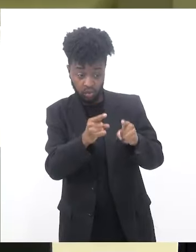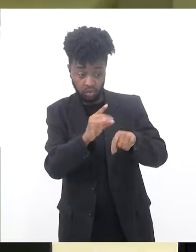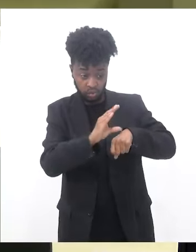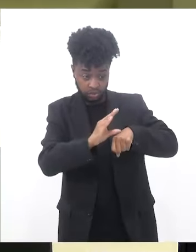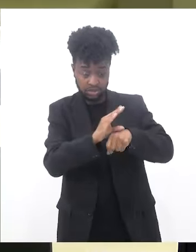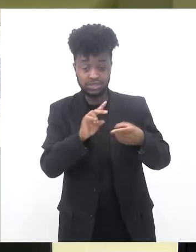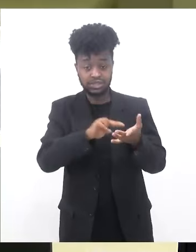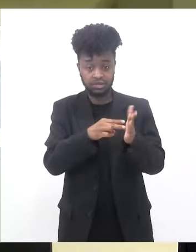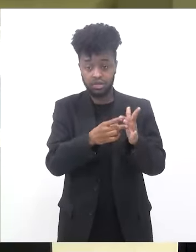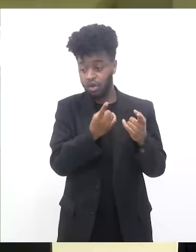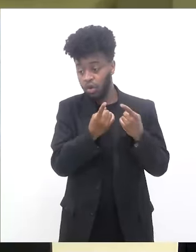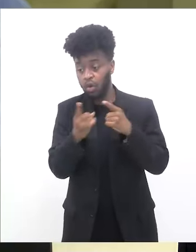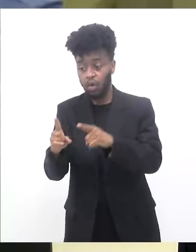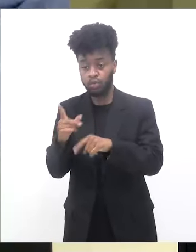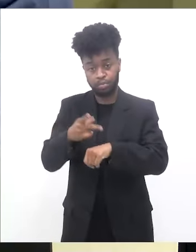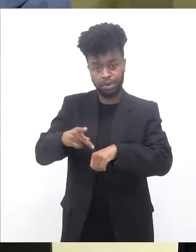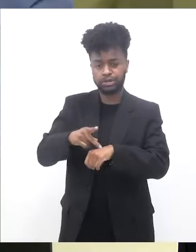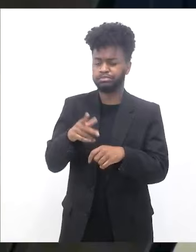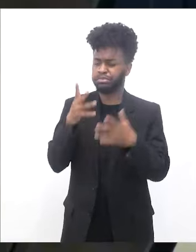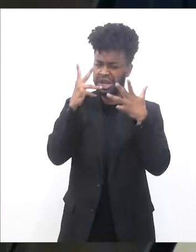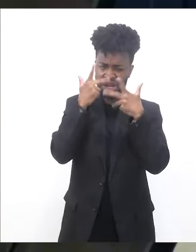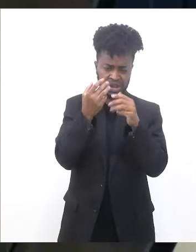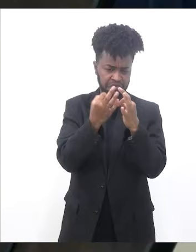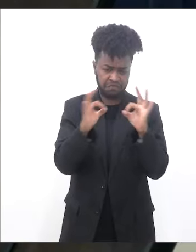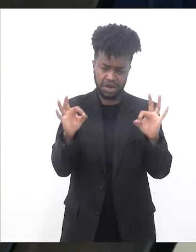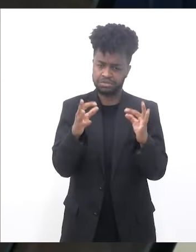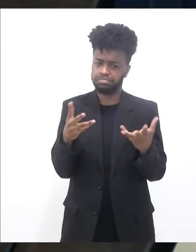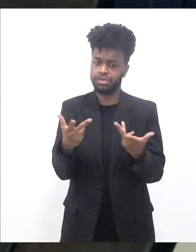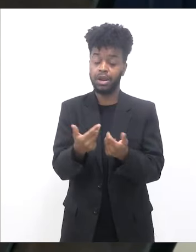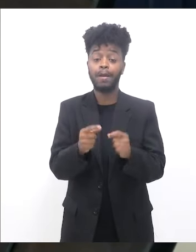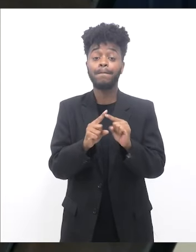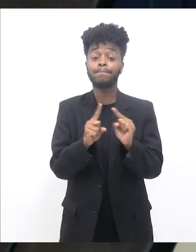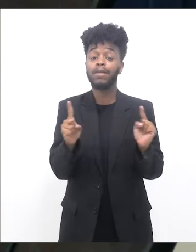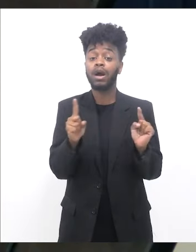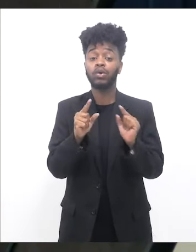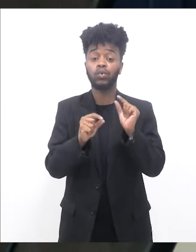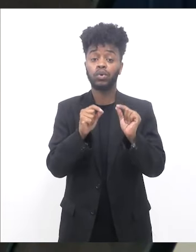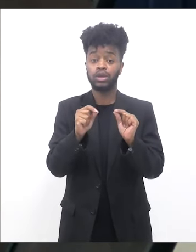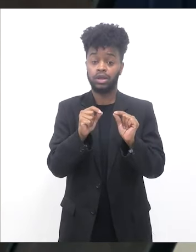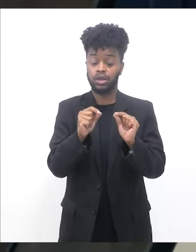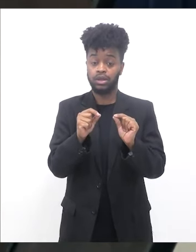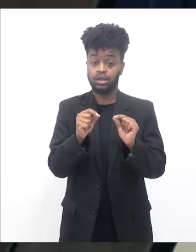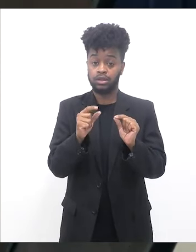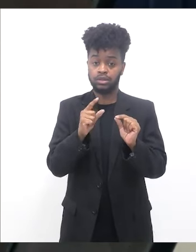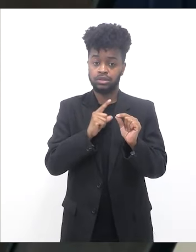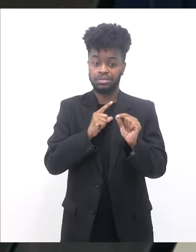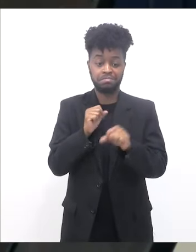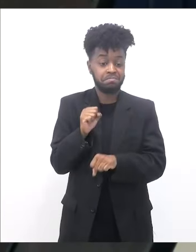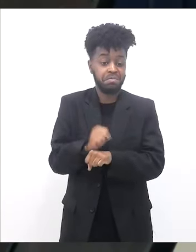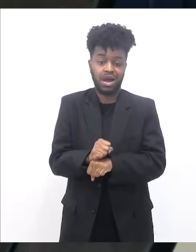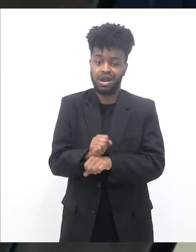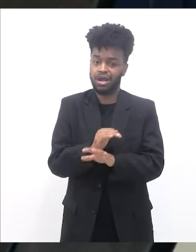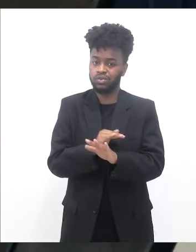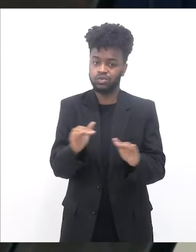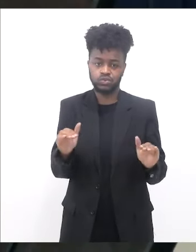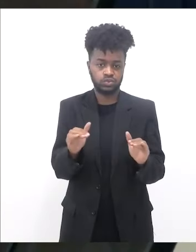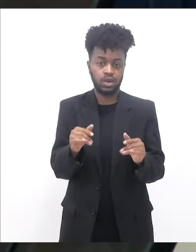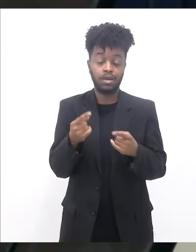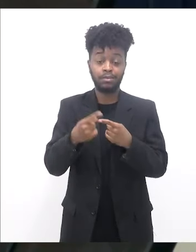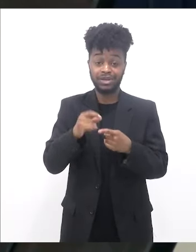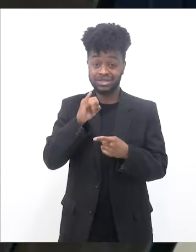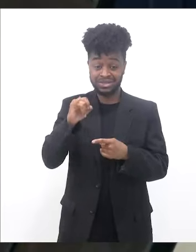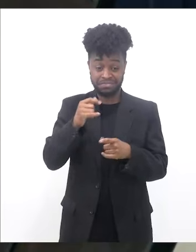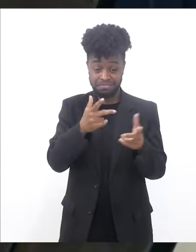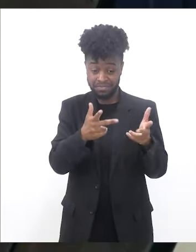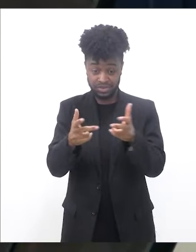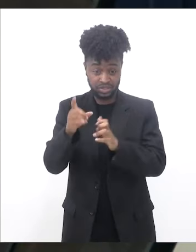Constituição é traidor da pátria. Lindo, maravilhoso, tudo mais. Beleza. Só que estava ali, estático, né? Porque se você observar